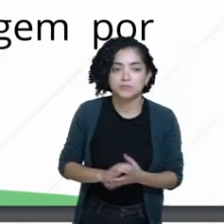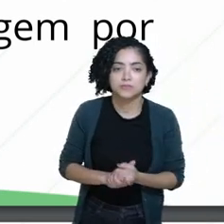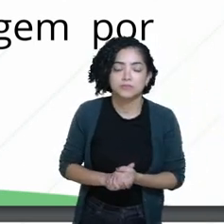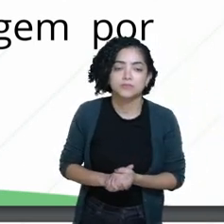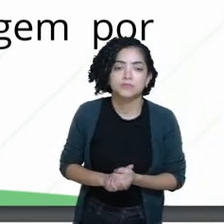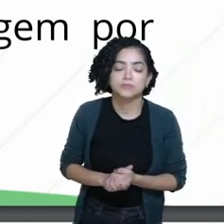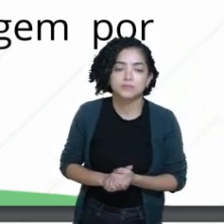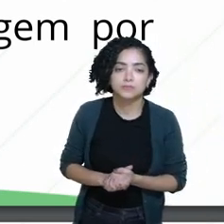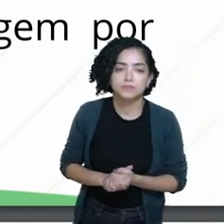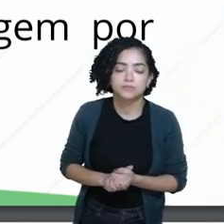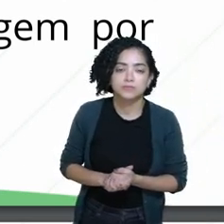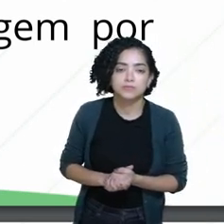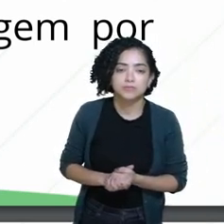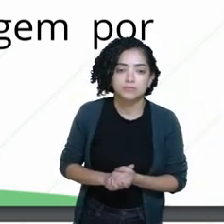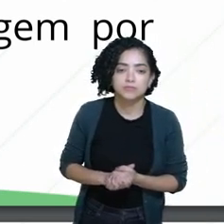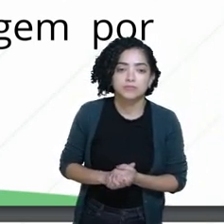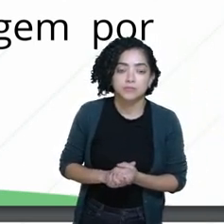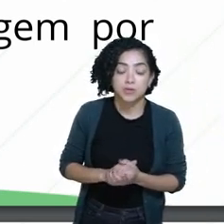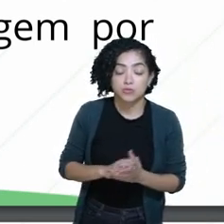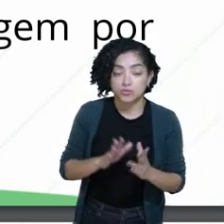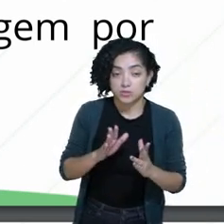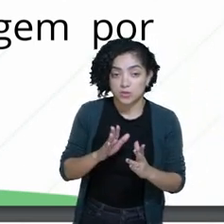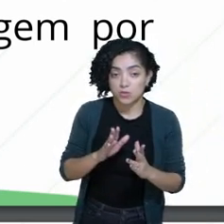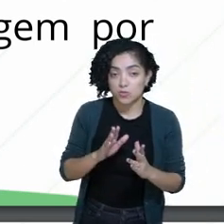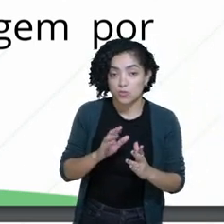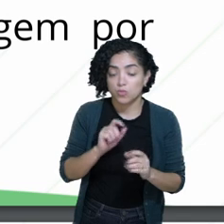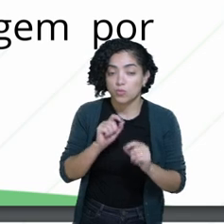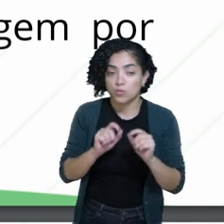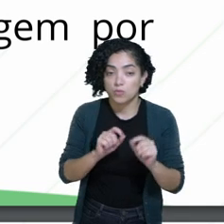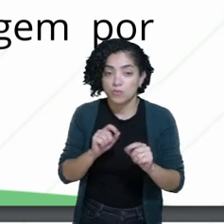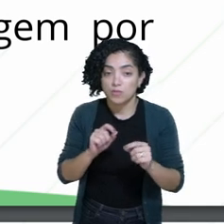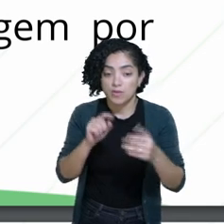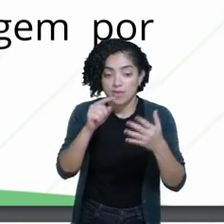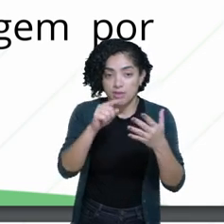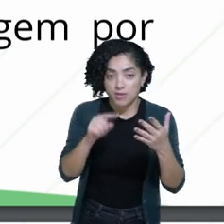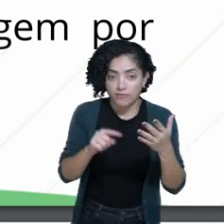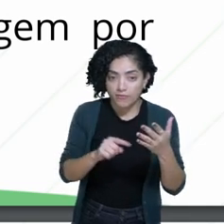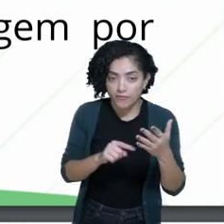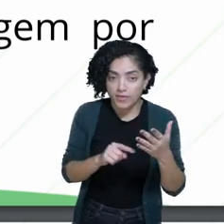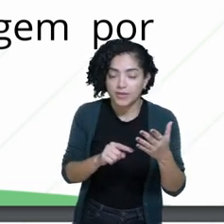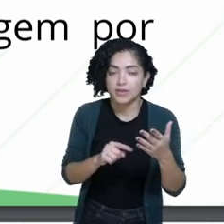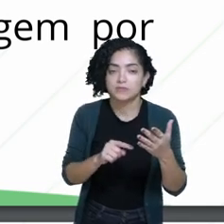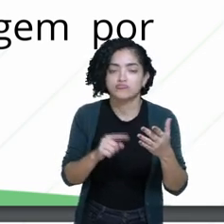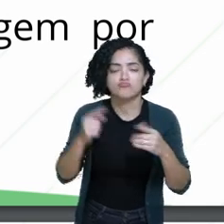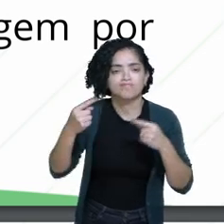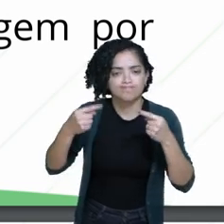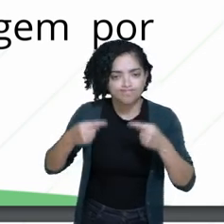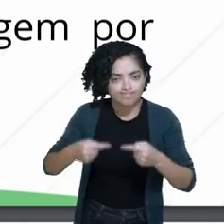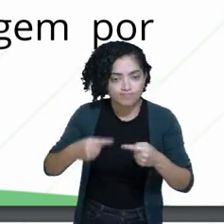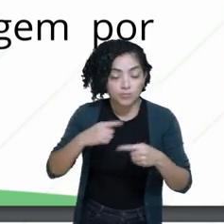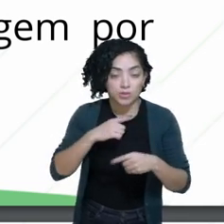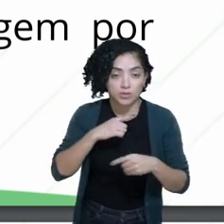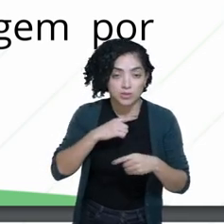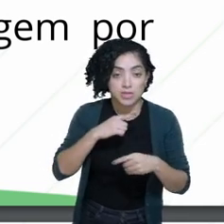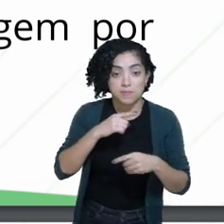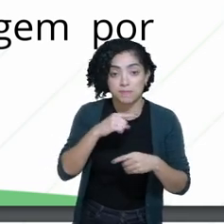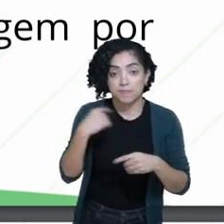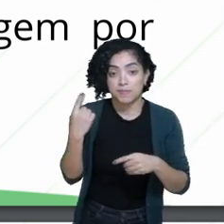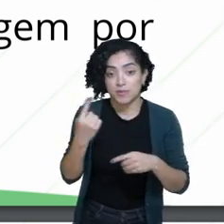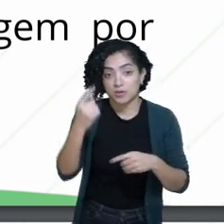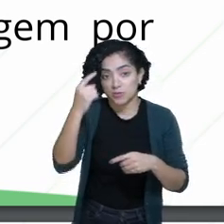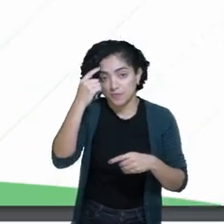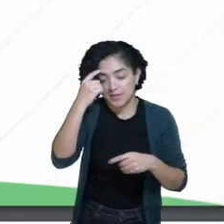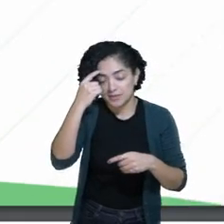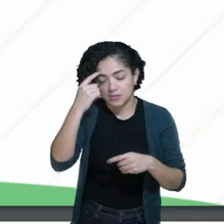né mas são referenciais que eh trazem eh desafios paraa gente pensar né ou continuarmos